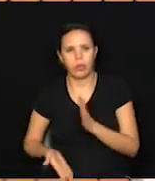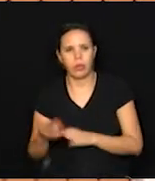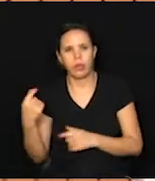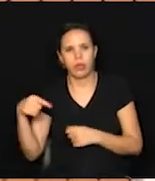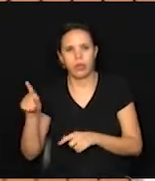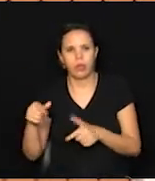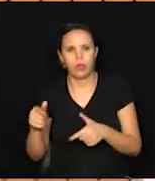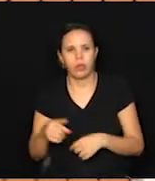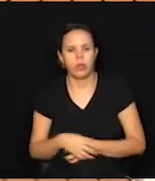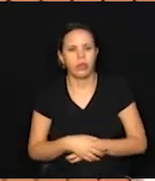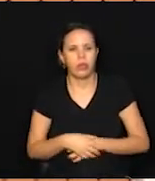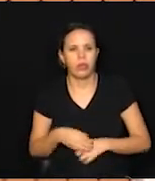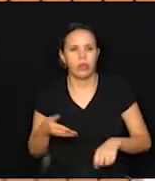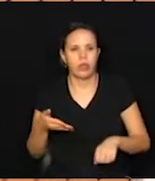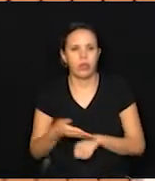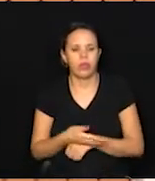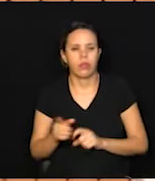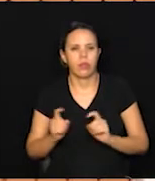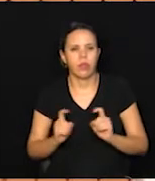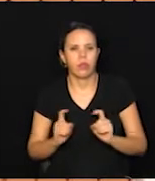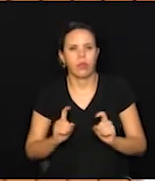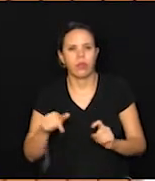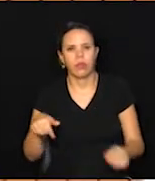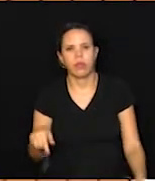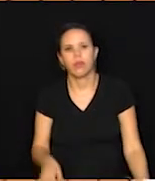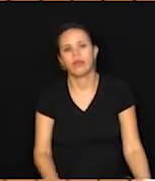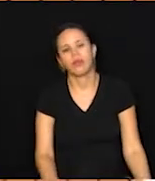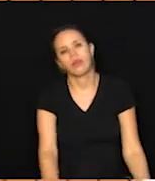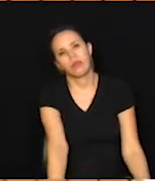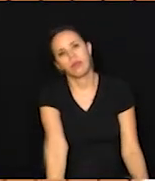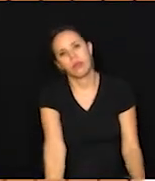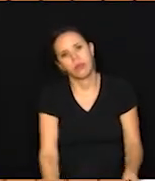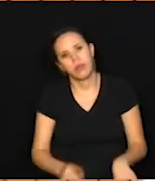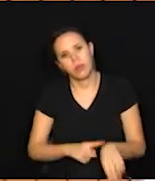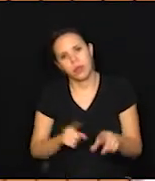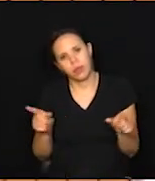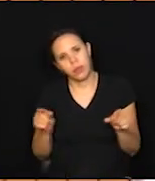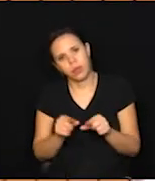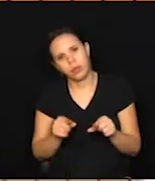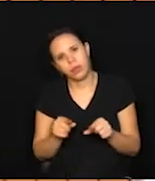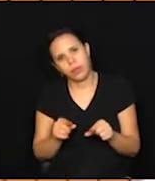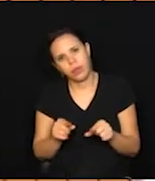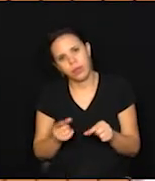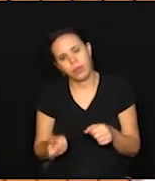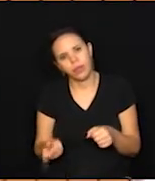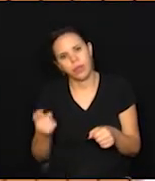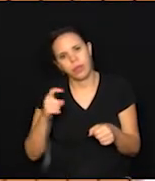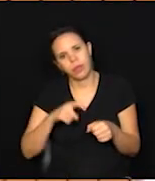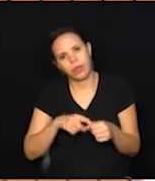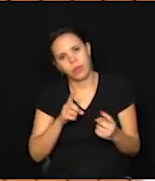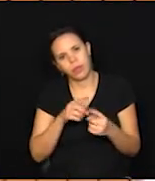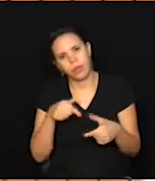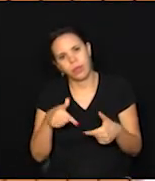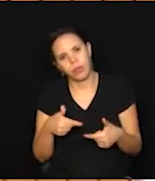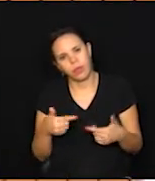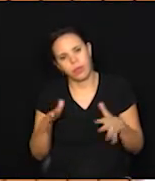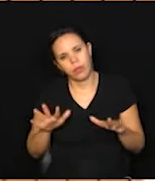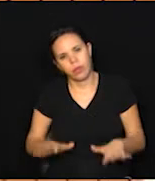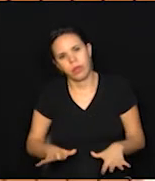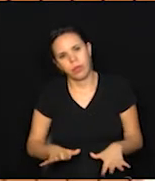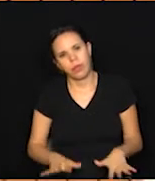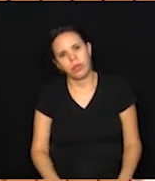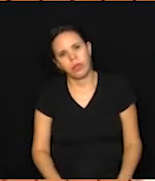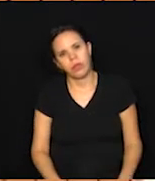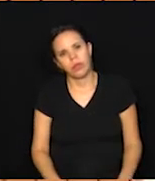faria parte dessa nossa reunião, mas com o tempo dele bem reduzido, então ele voltou para o trabalho. Então, ficar aqui